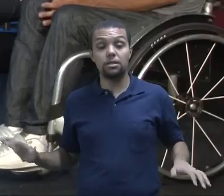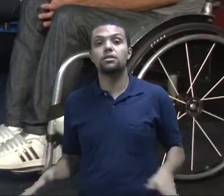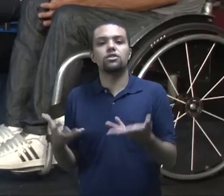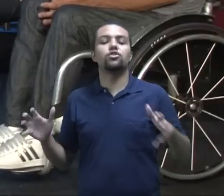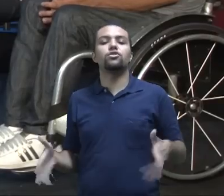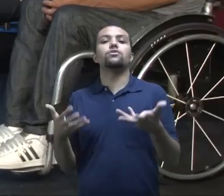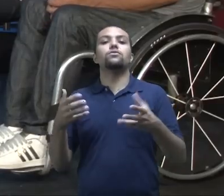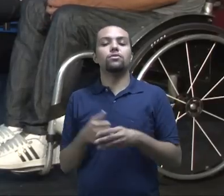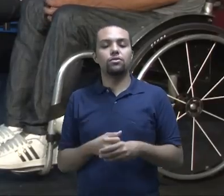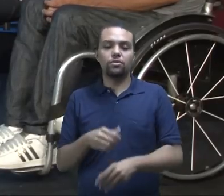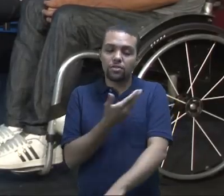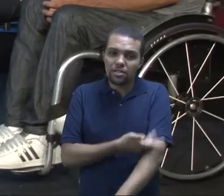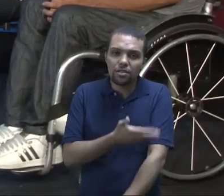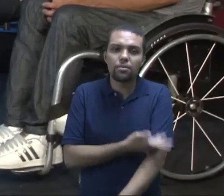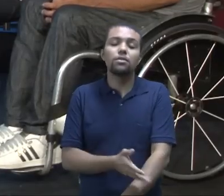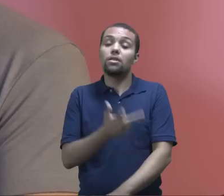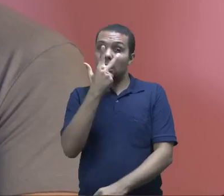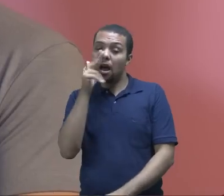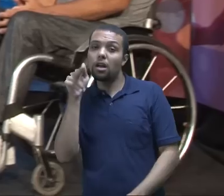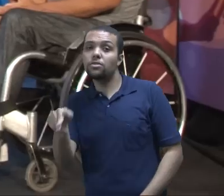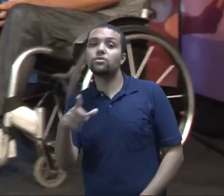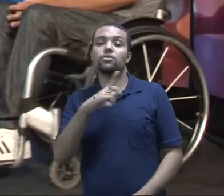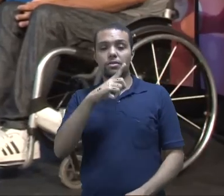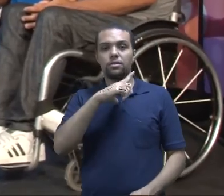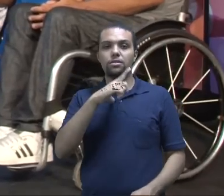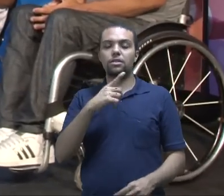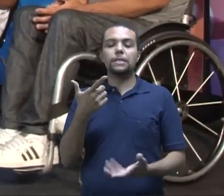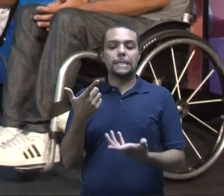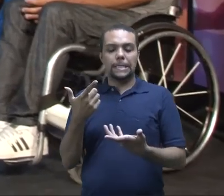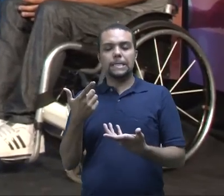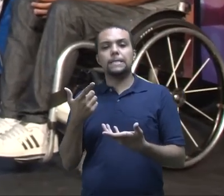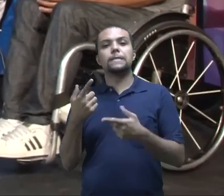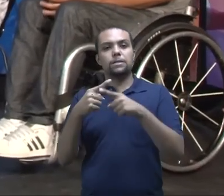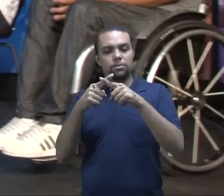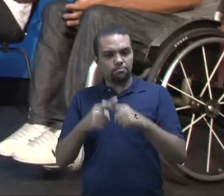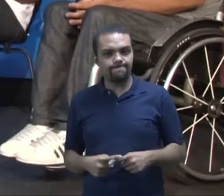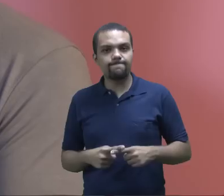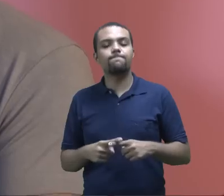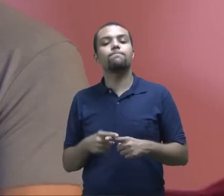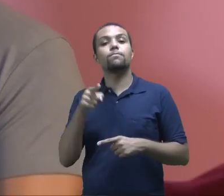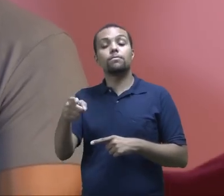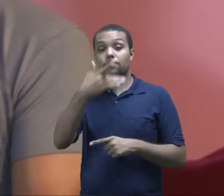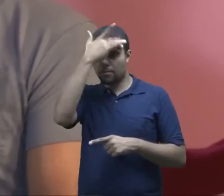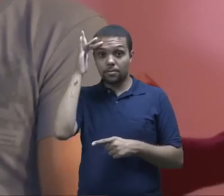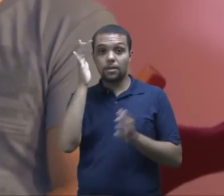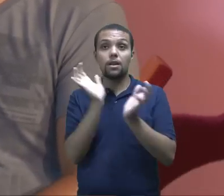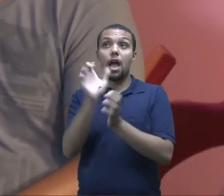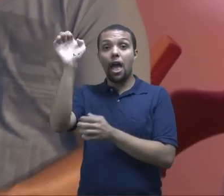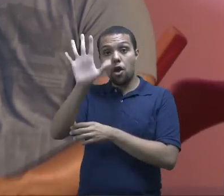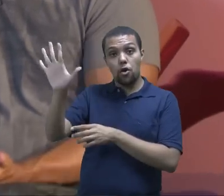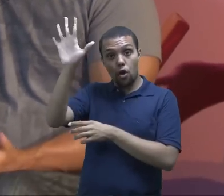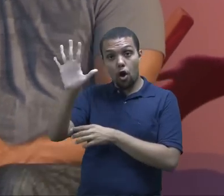tem muito incentivo de treinamento. Eu acho que eles têm muitos jogos, muito amistosos com